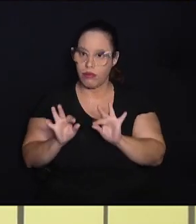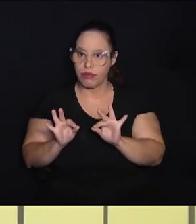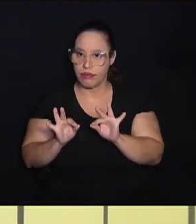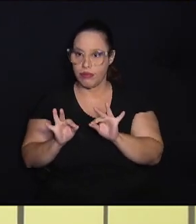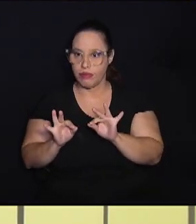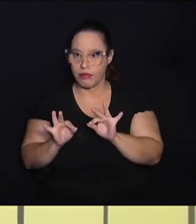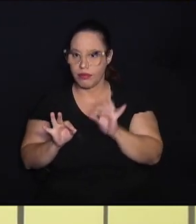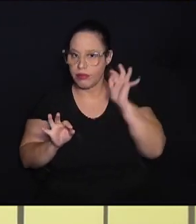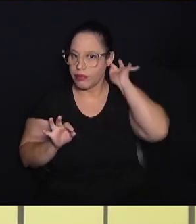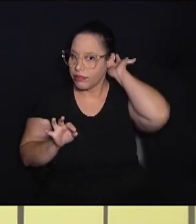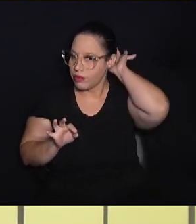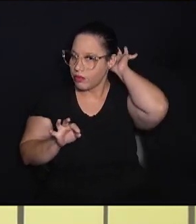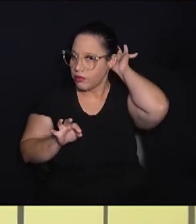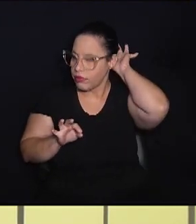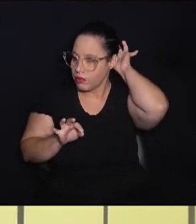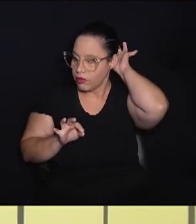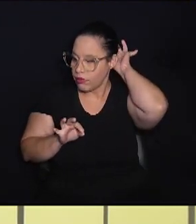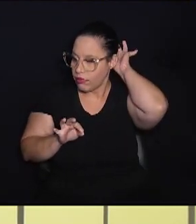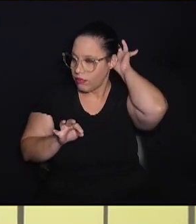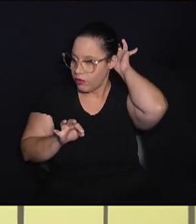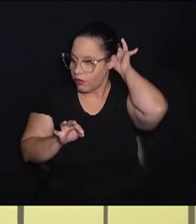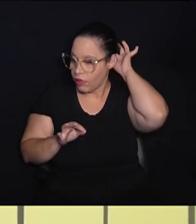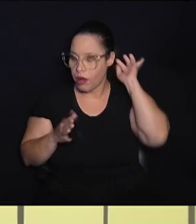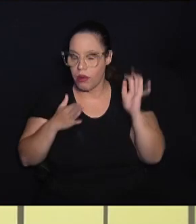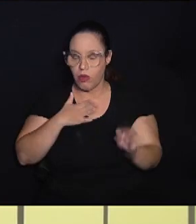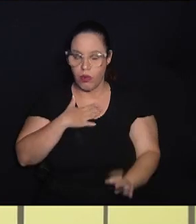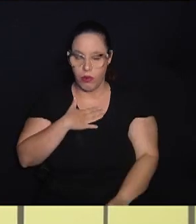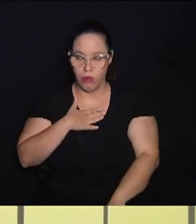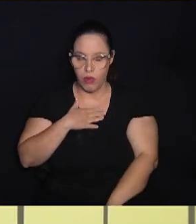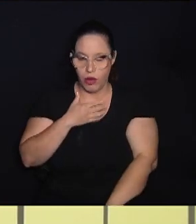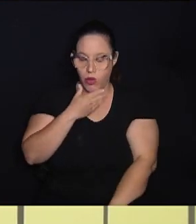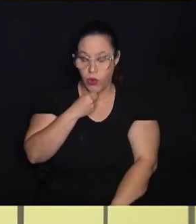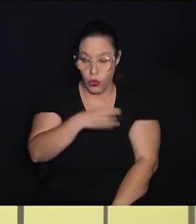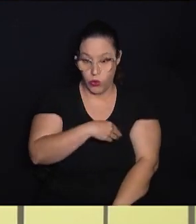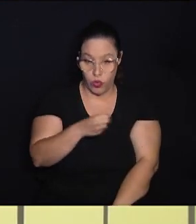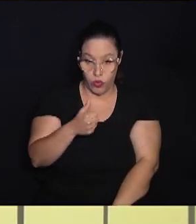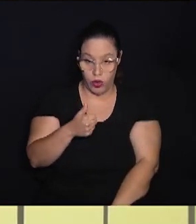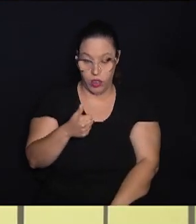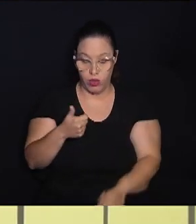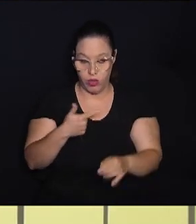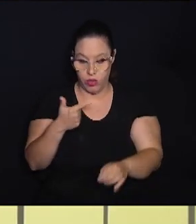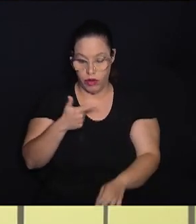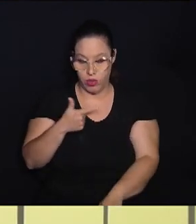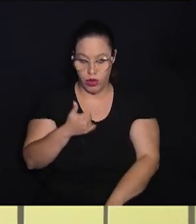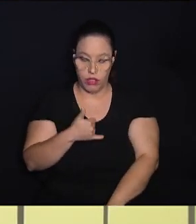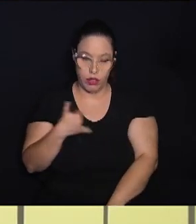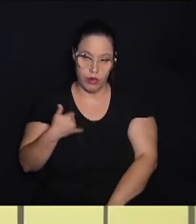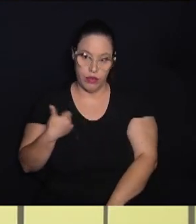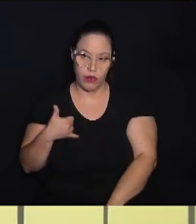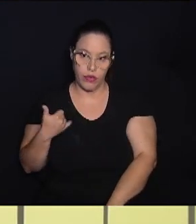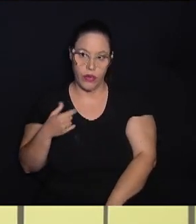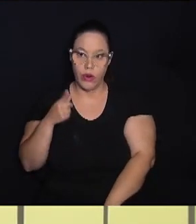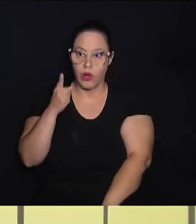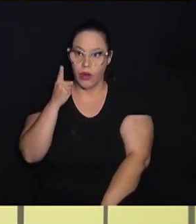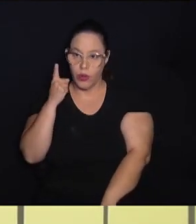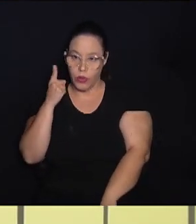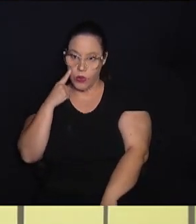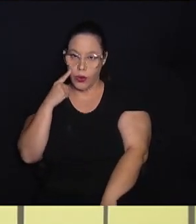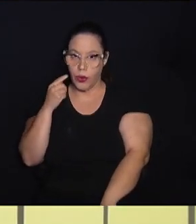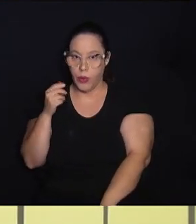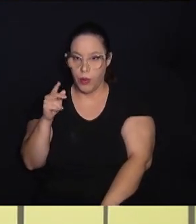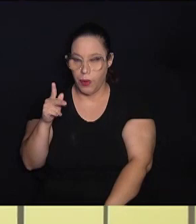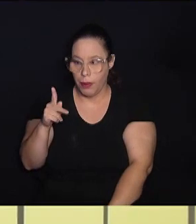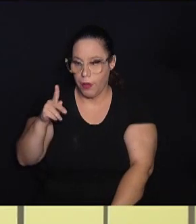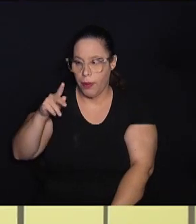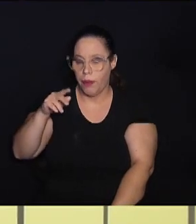eh puxando o gancho né meu filho tem do anos agora o Artur e a gente vê pelas pelos conceitos do do do Pag que você